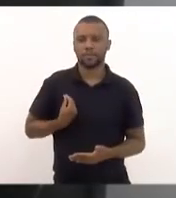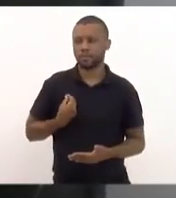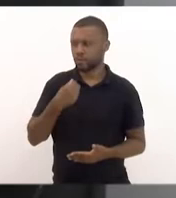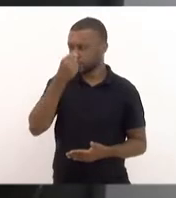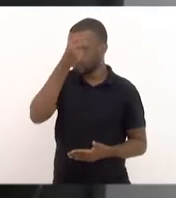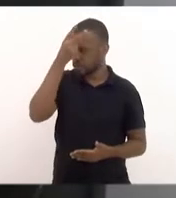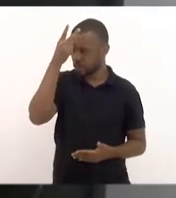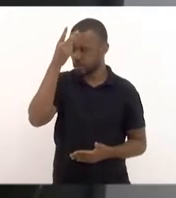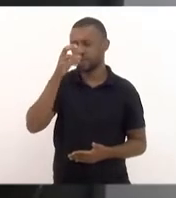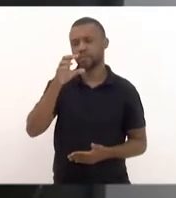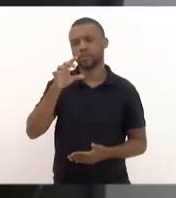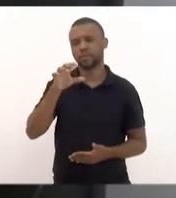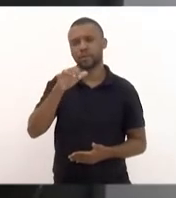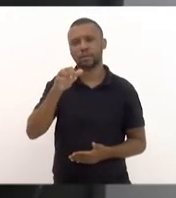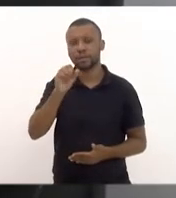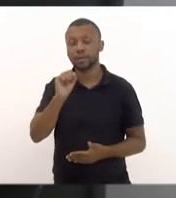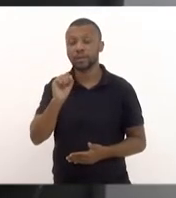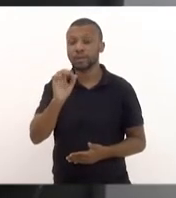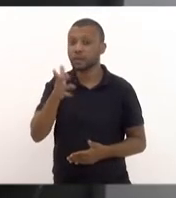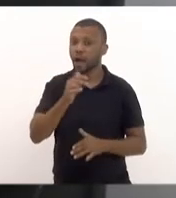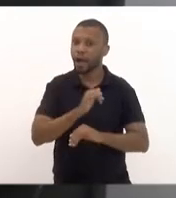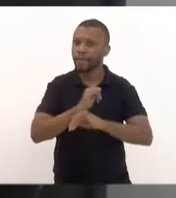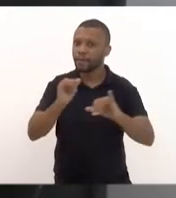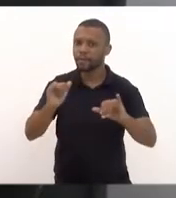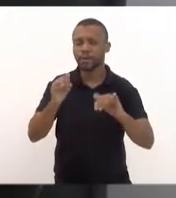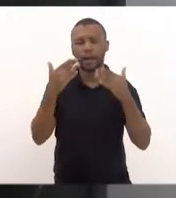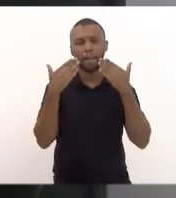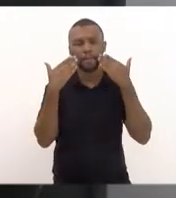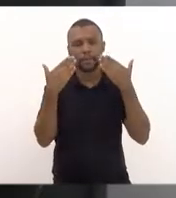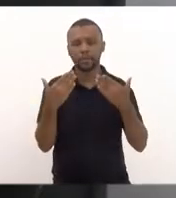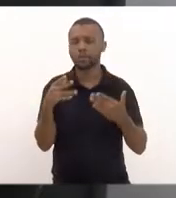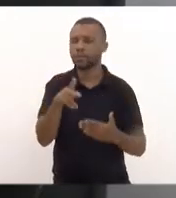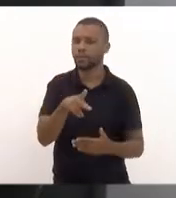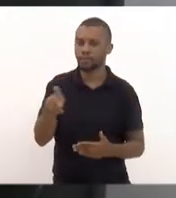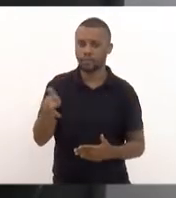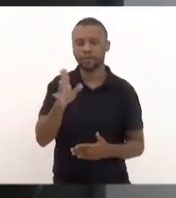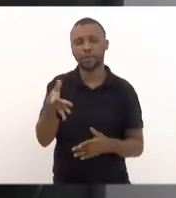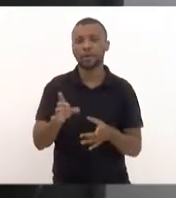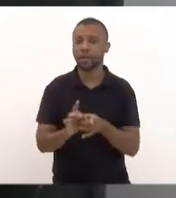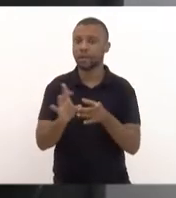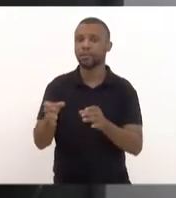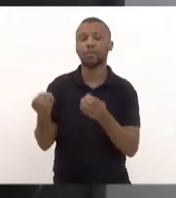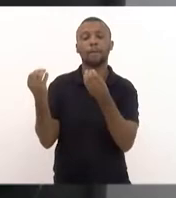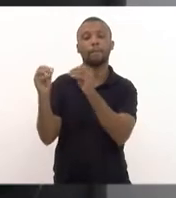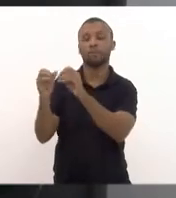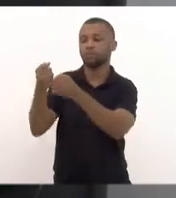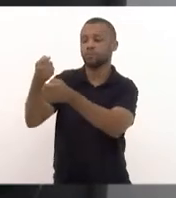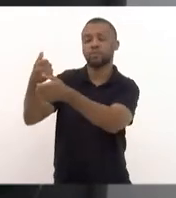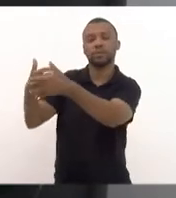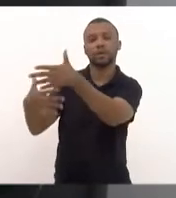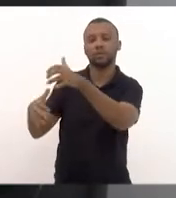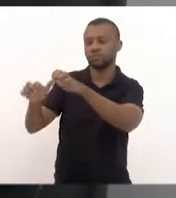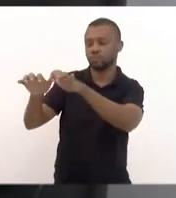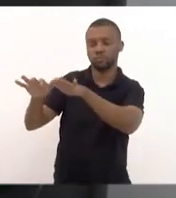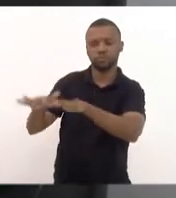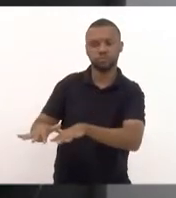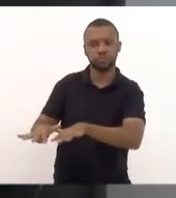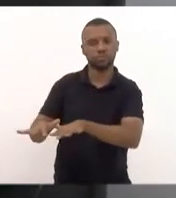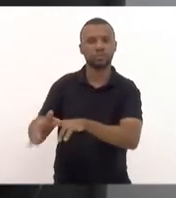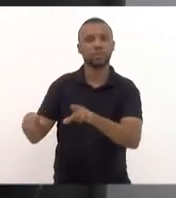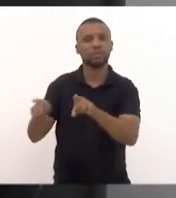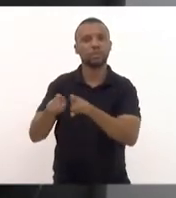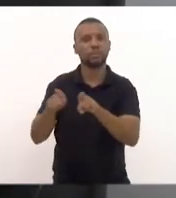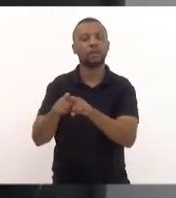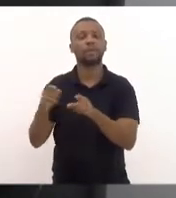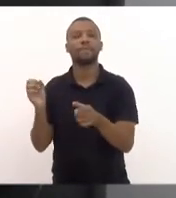que a apresentação que o professor Mauro Osório fez, né, com apoio aqui da Lídia, já está disponível no chat aqui da audiência. Também já foi encaminhada para o